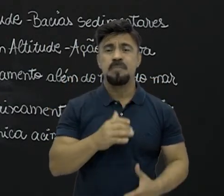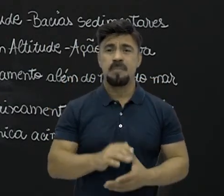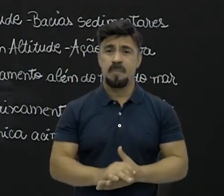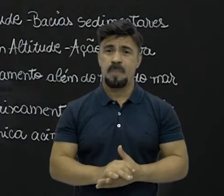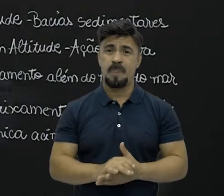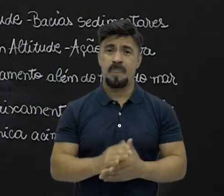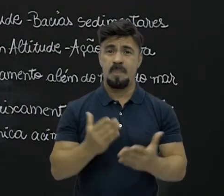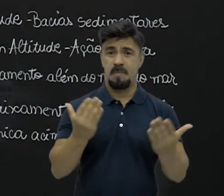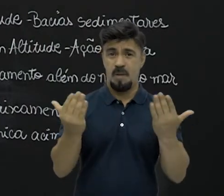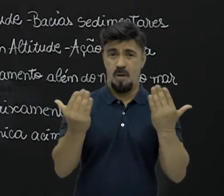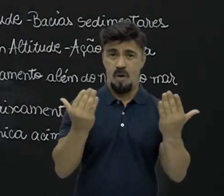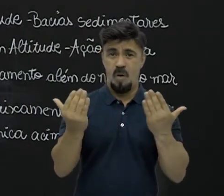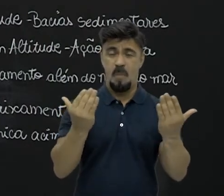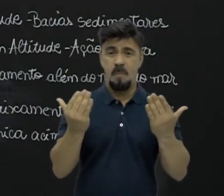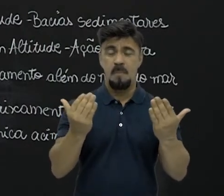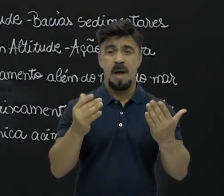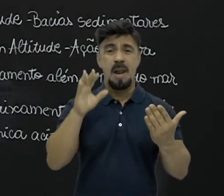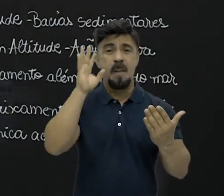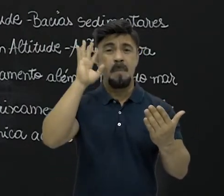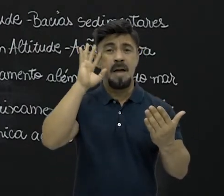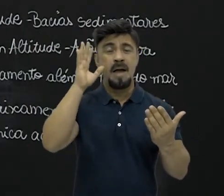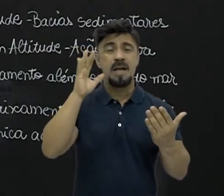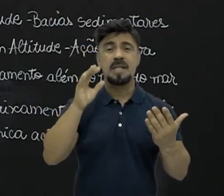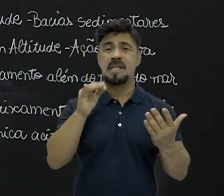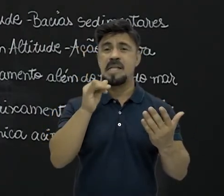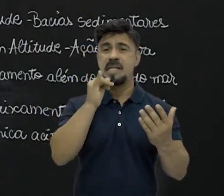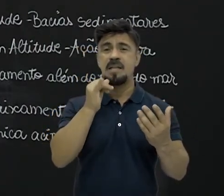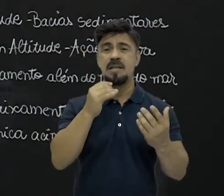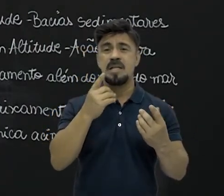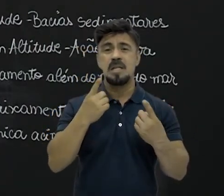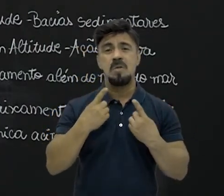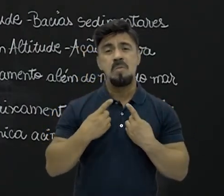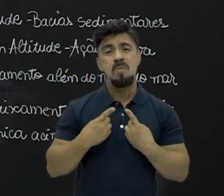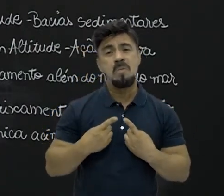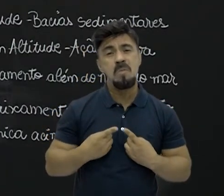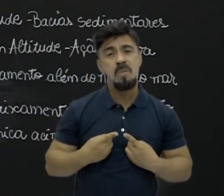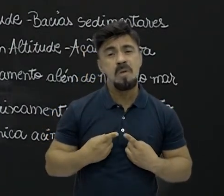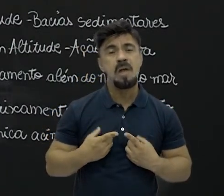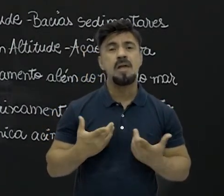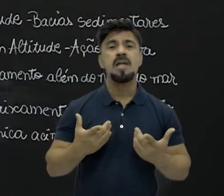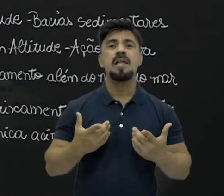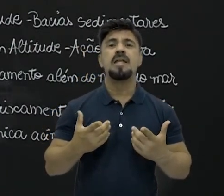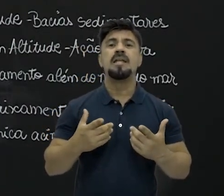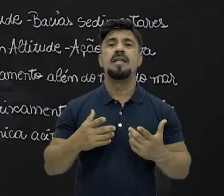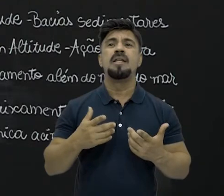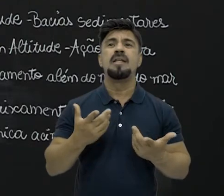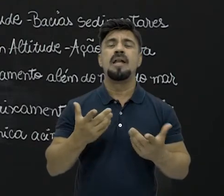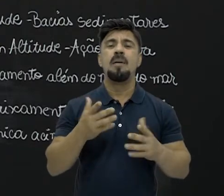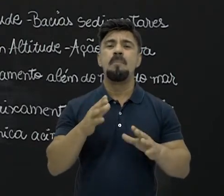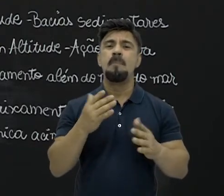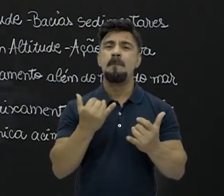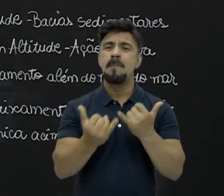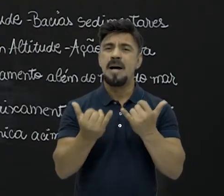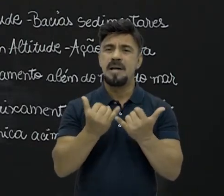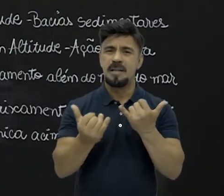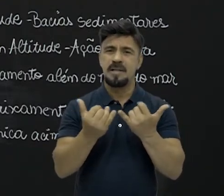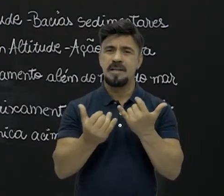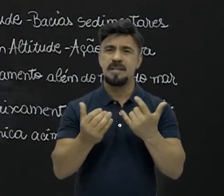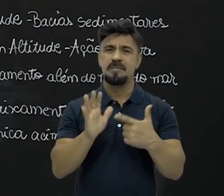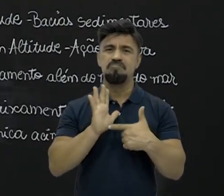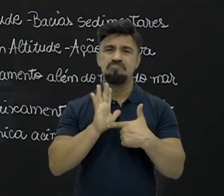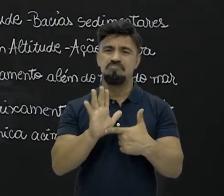problema que está acontecendo. Pensa numa depressão dessa maneira. Na geologia, ela é mais ou menos isso, é um afundamento,